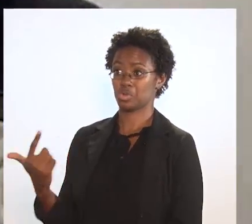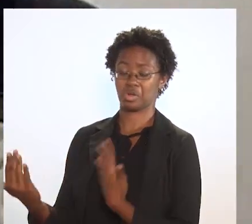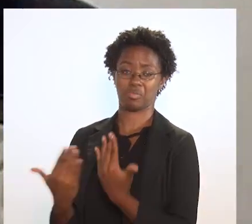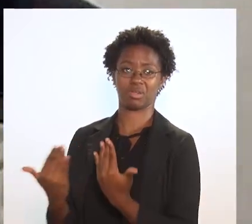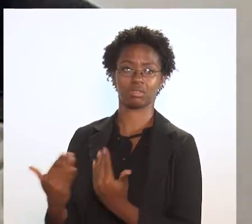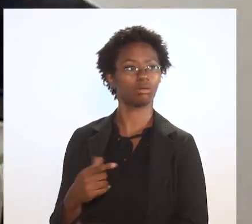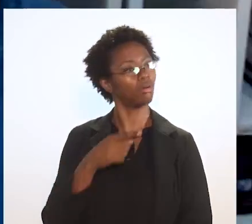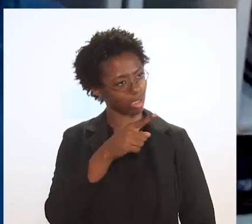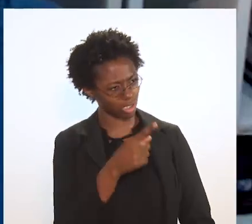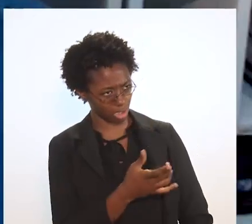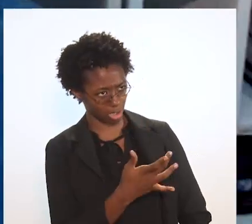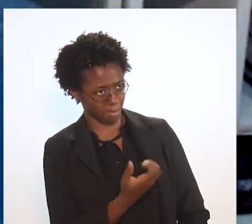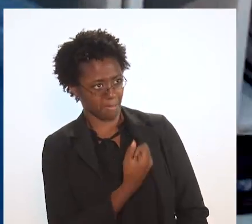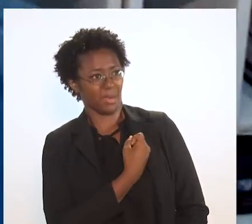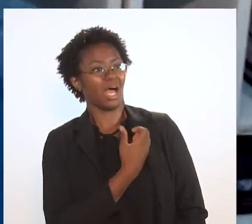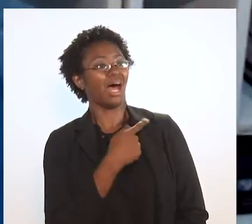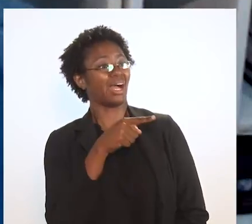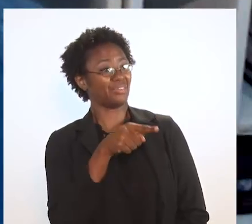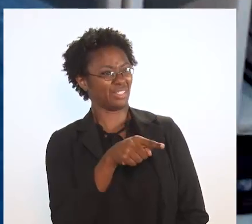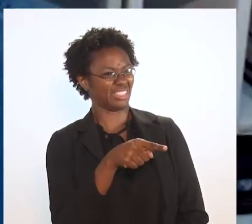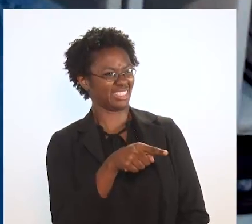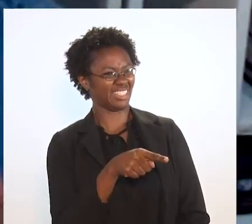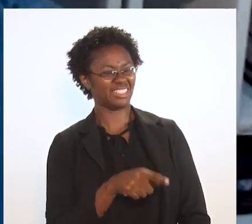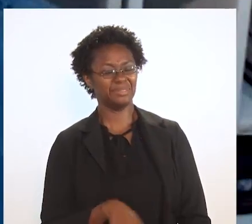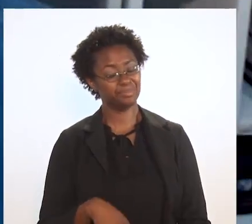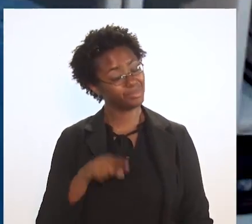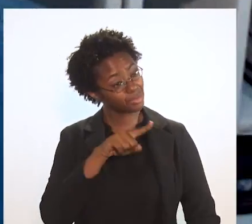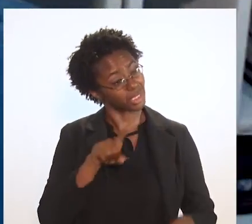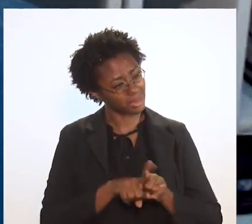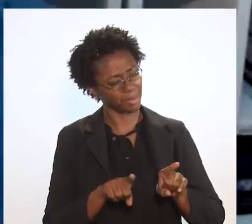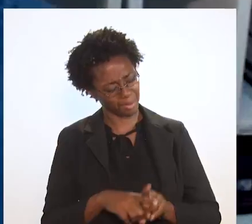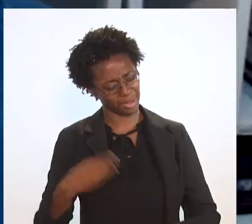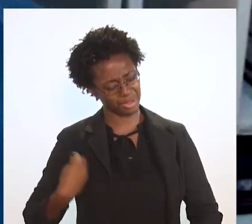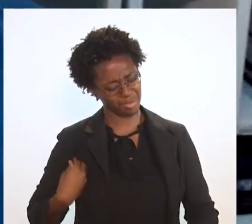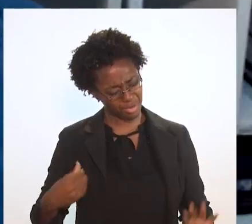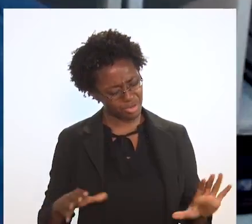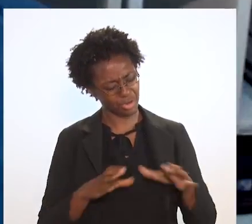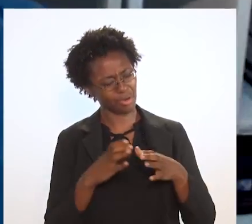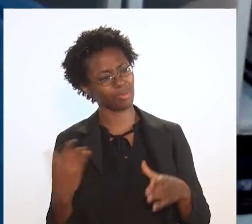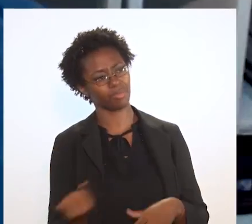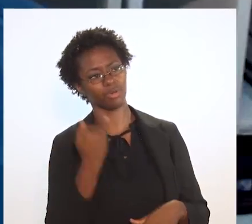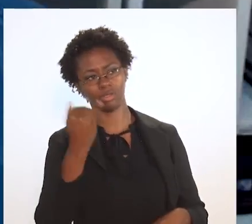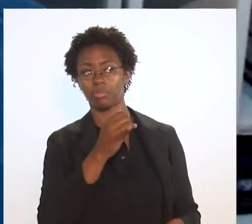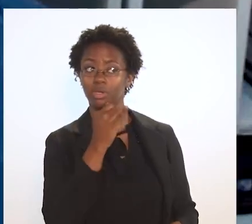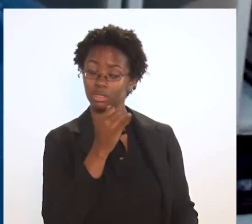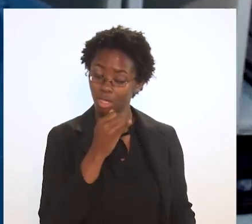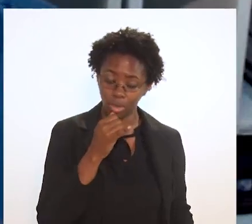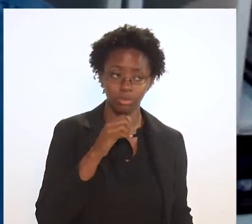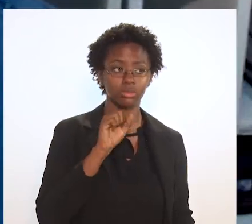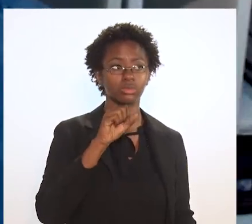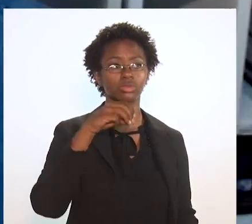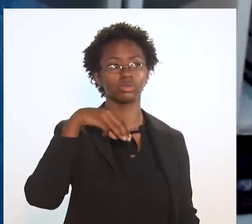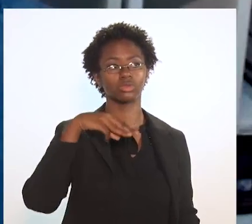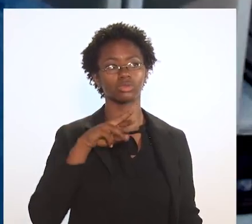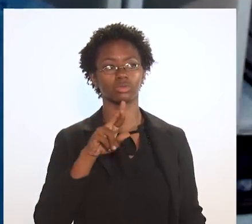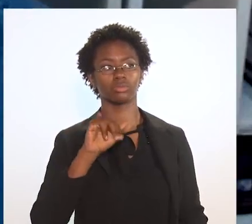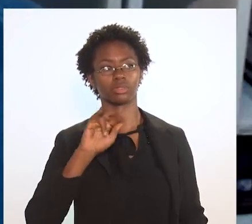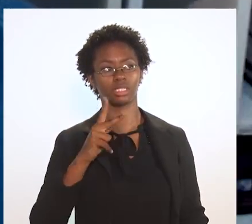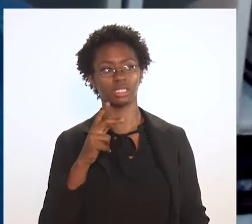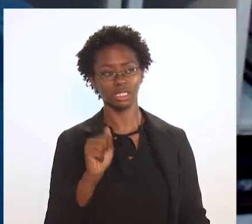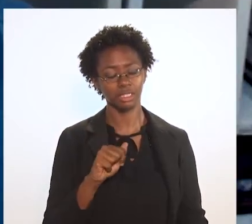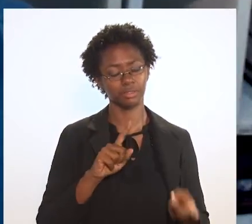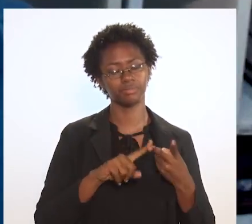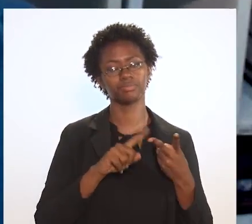Inigualável Paixão, meu Deus. Foi essa que te marcou. Mas você marcou. Também participou de bandas importantes, como as de